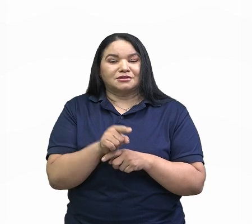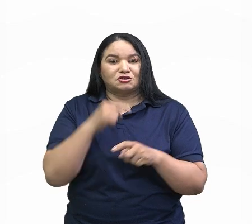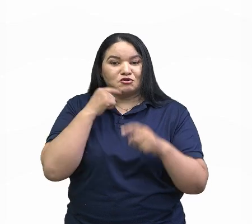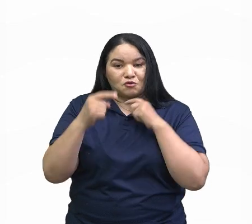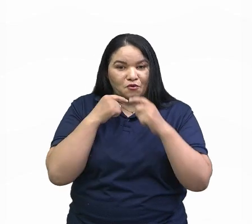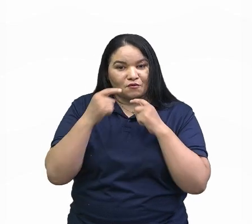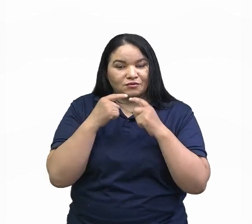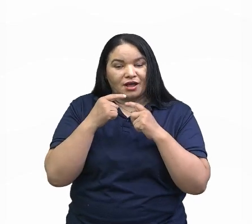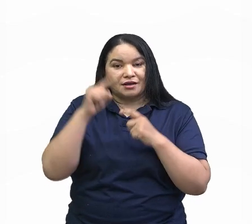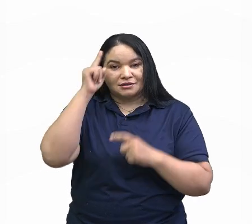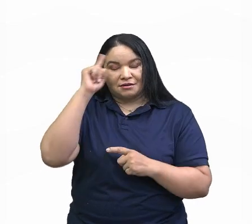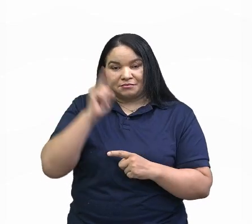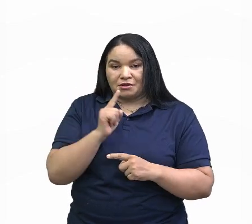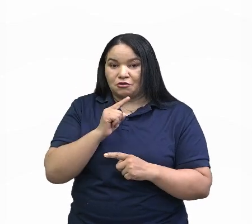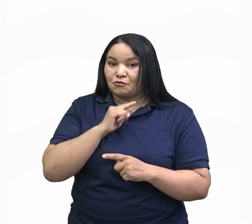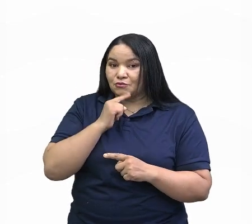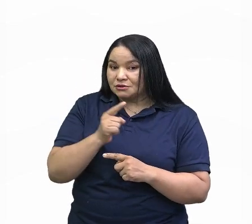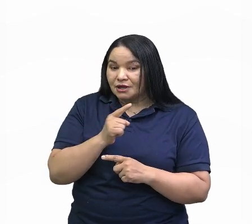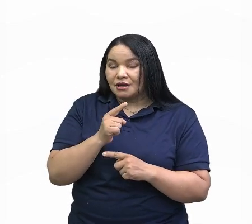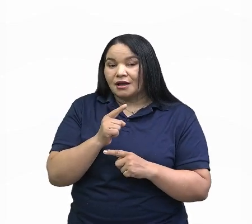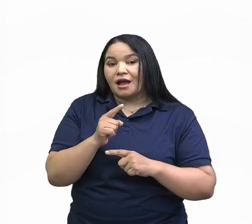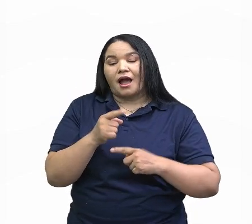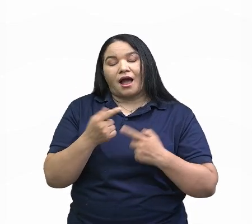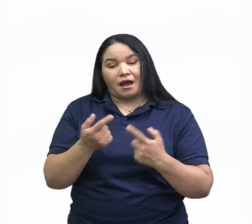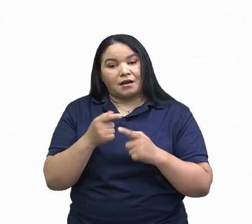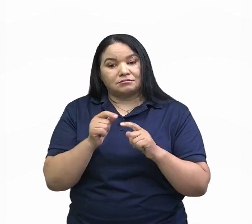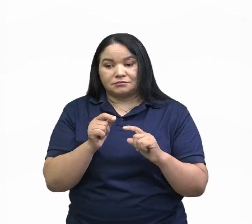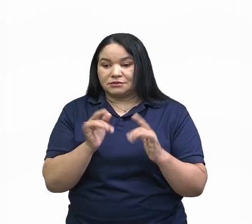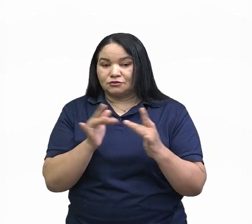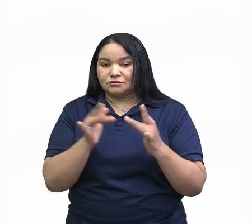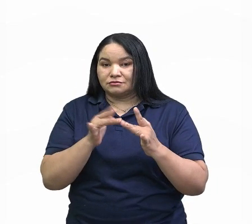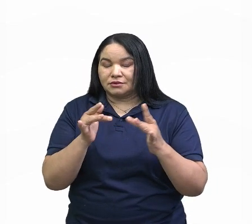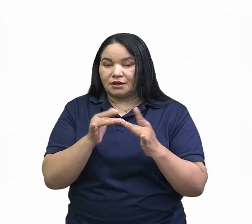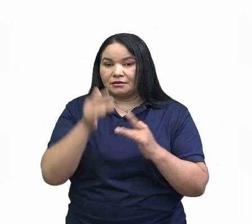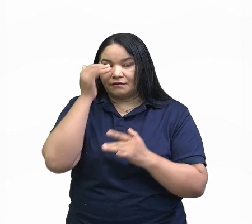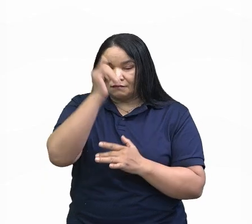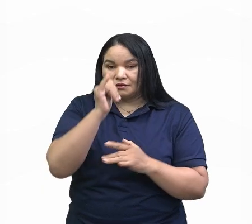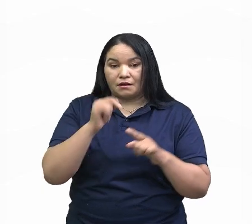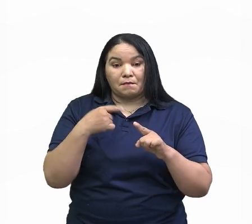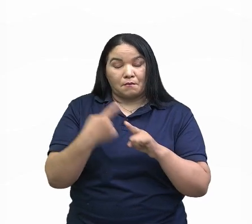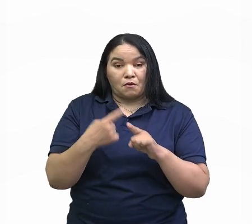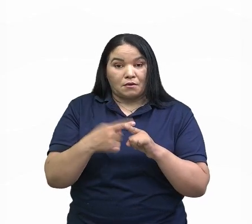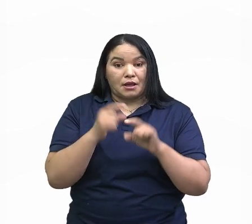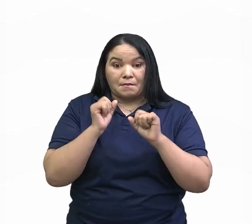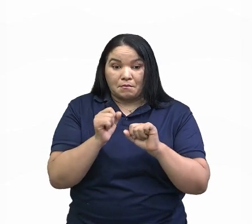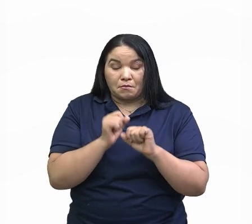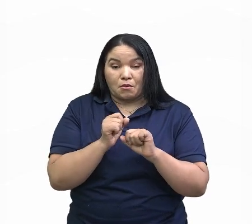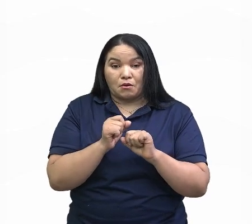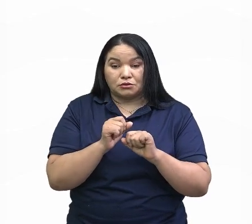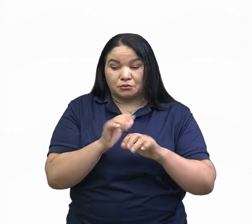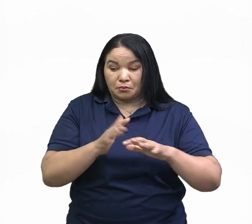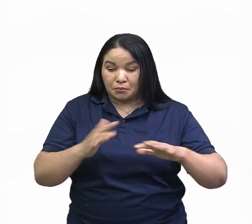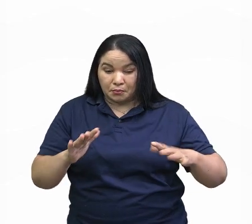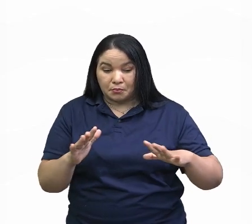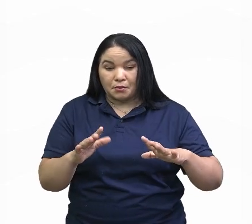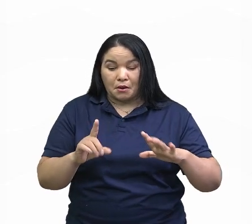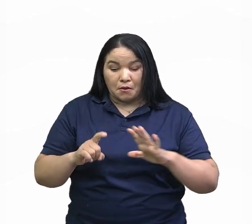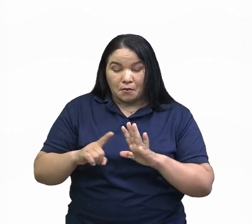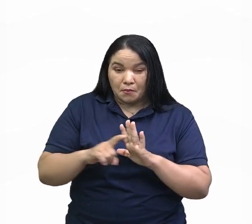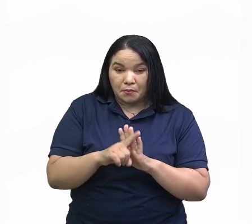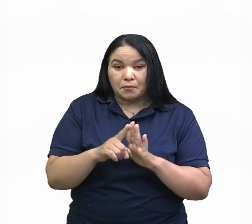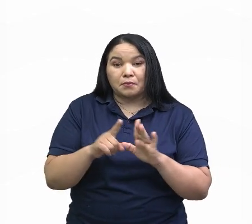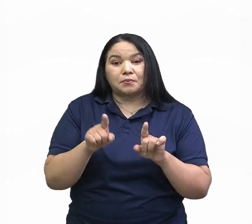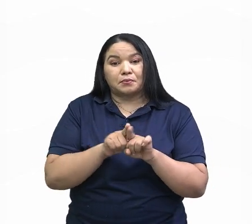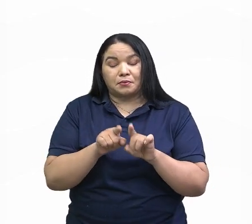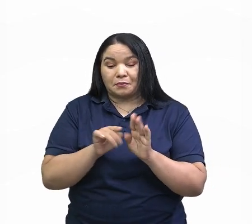saber, é melhor evitar o contato, porque essa poluição, ela pode também estar trazendo ali esses micro-organismos